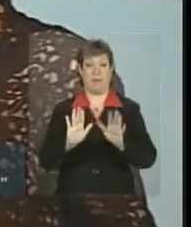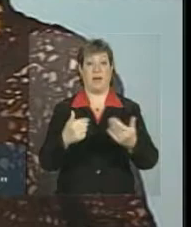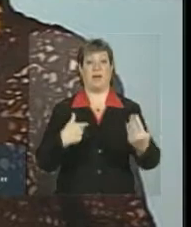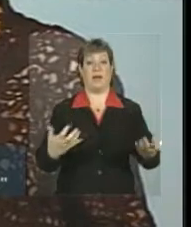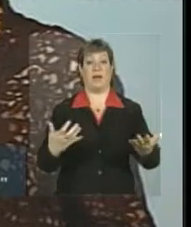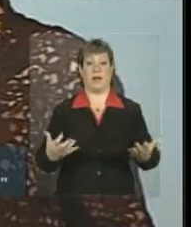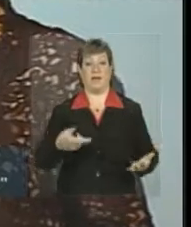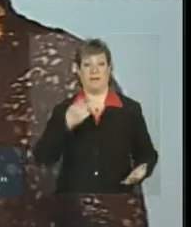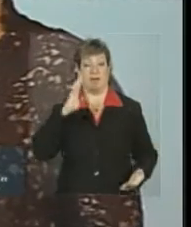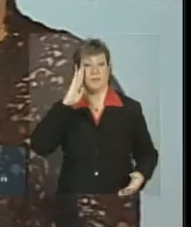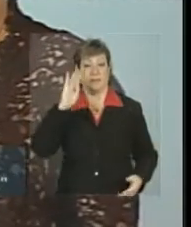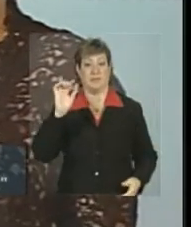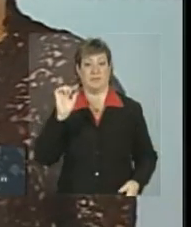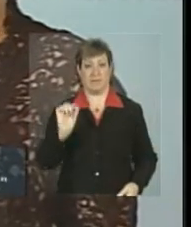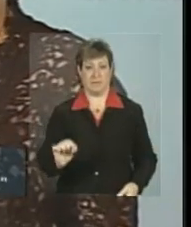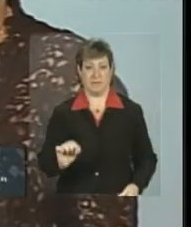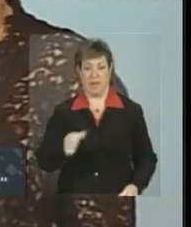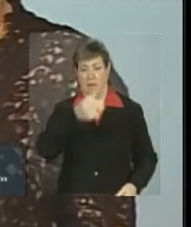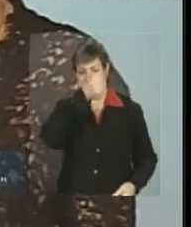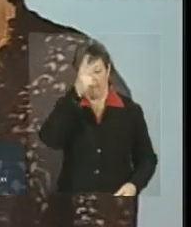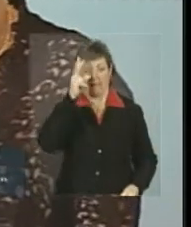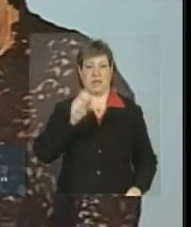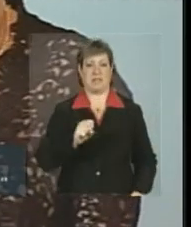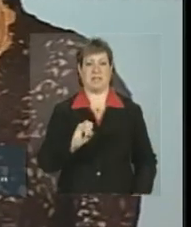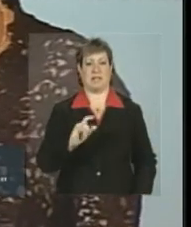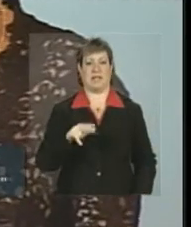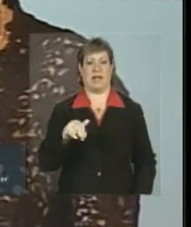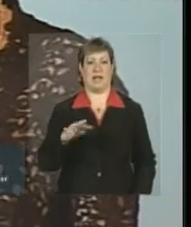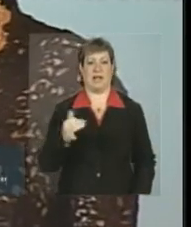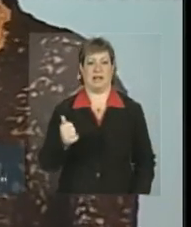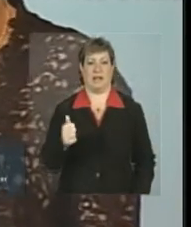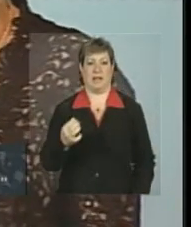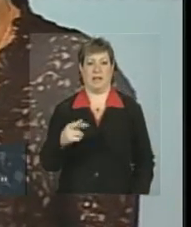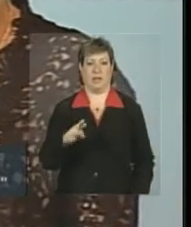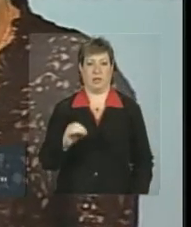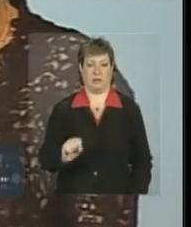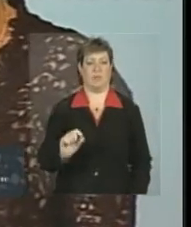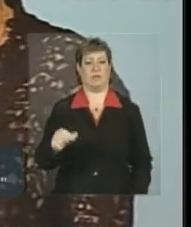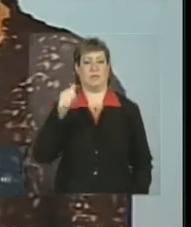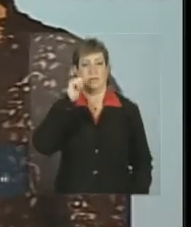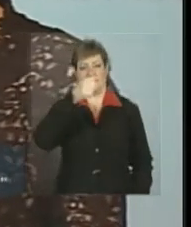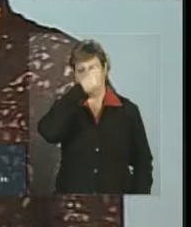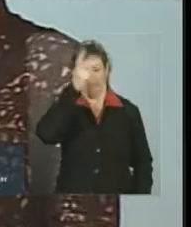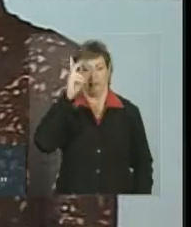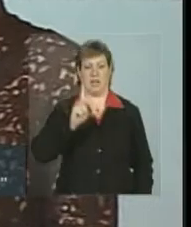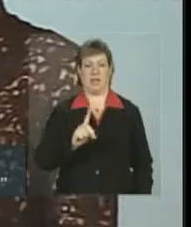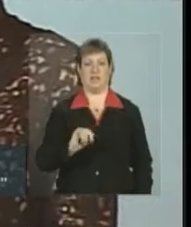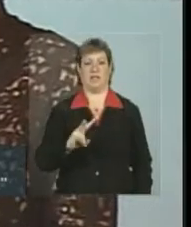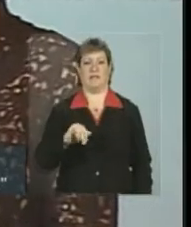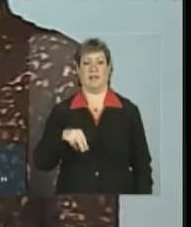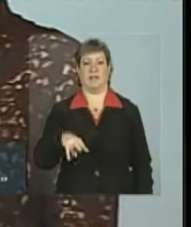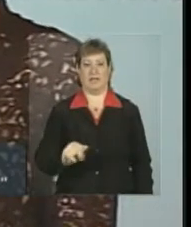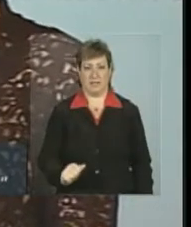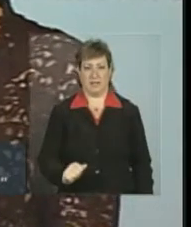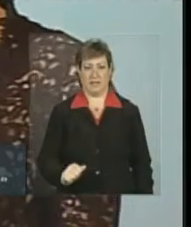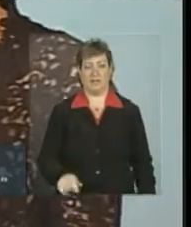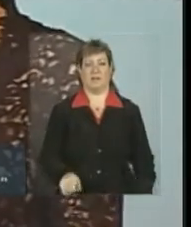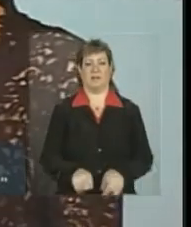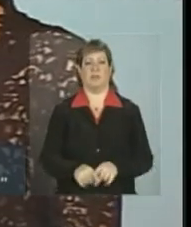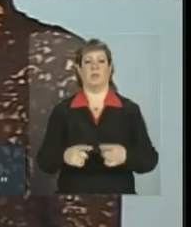os prefeitos signatários. A prefeita Divina Lúcia de Almeida Dias,